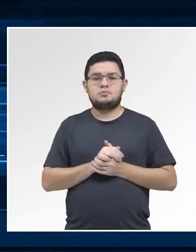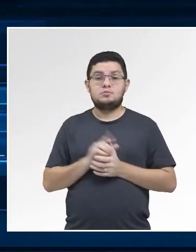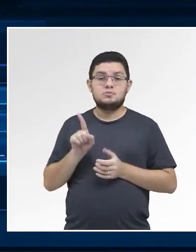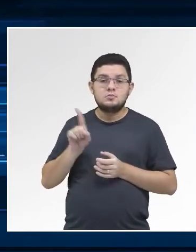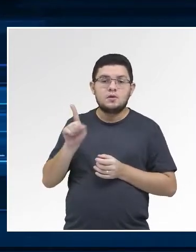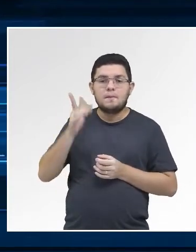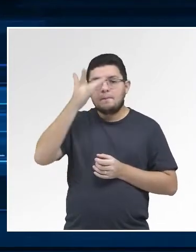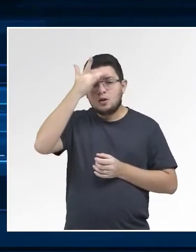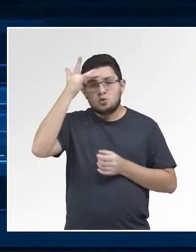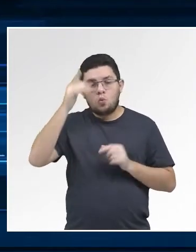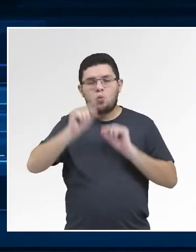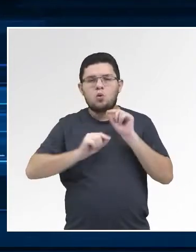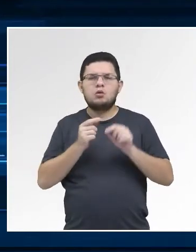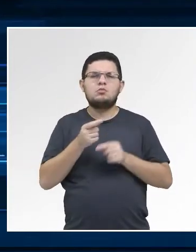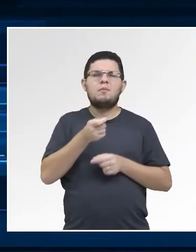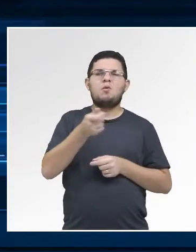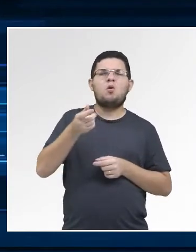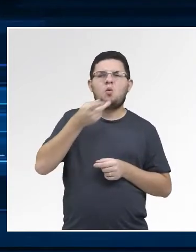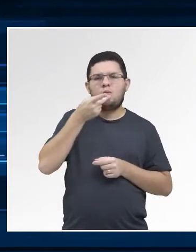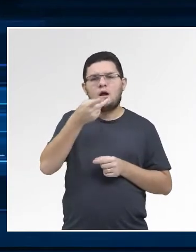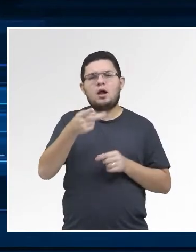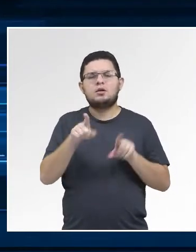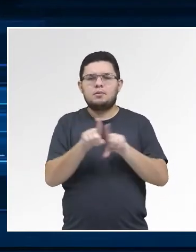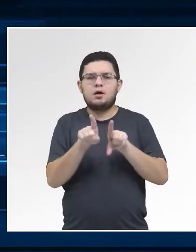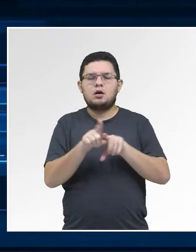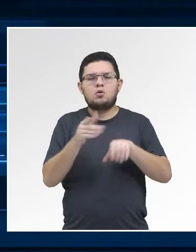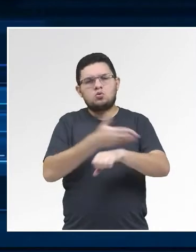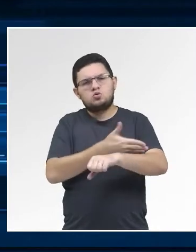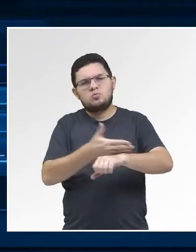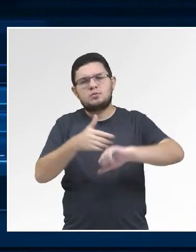Taciturn, alguém que fala pouco e geralmente negativamente.